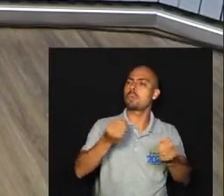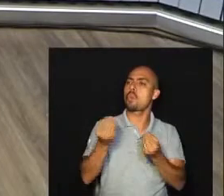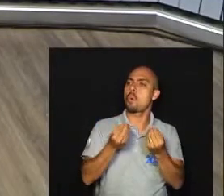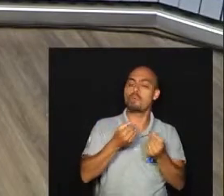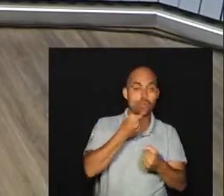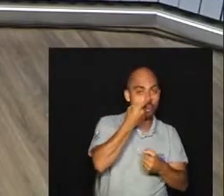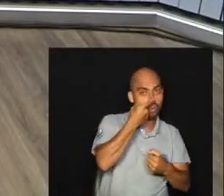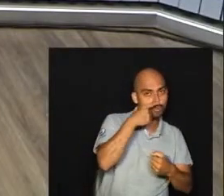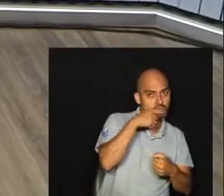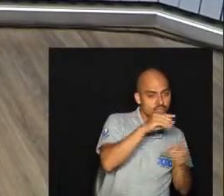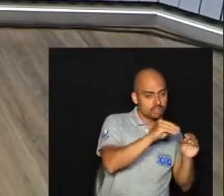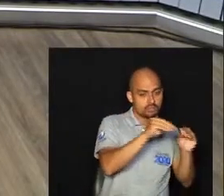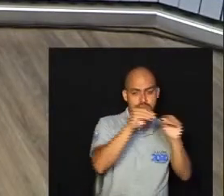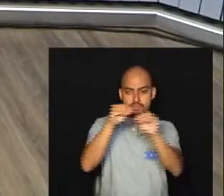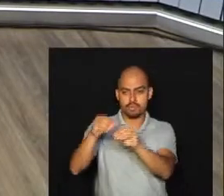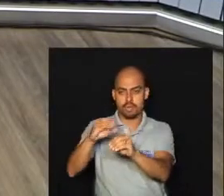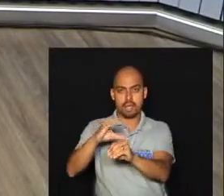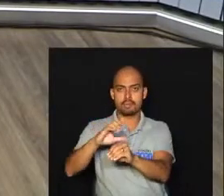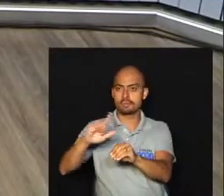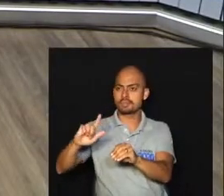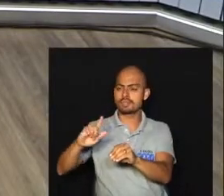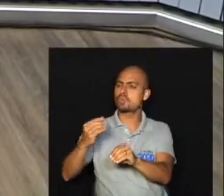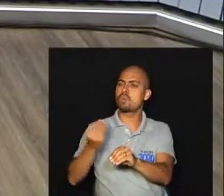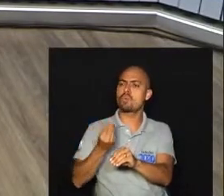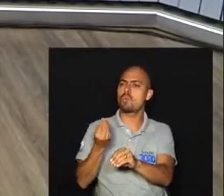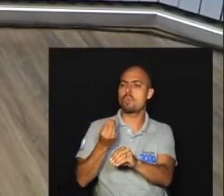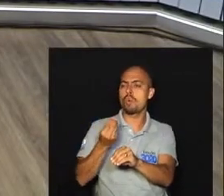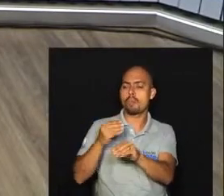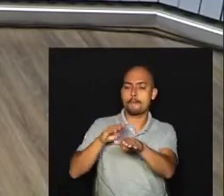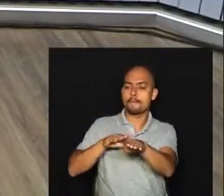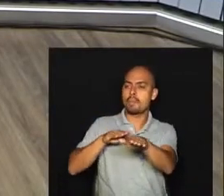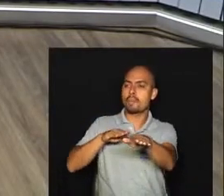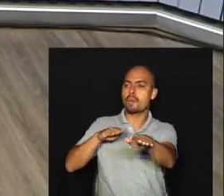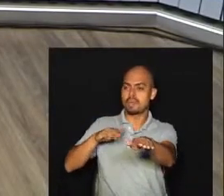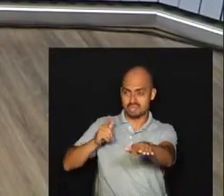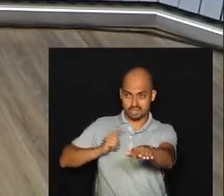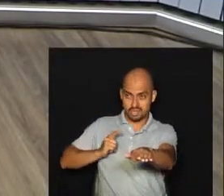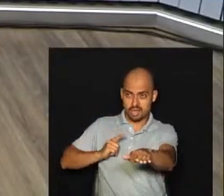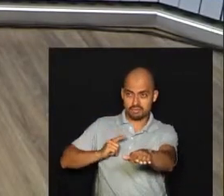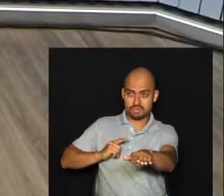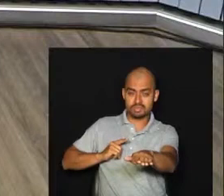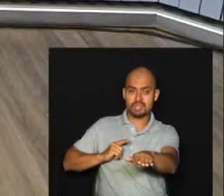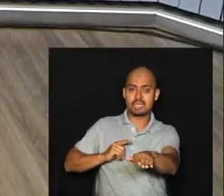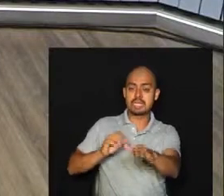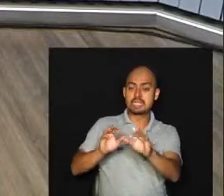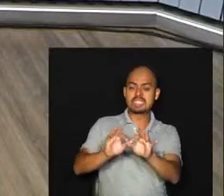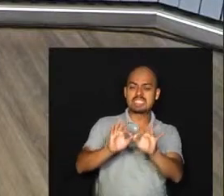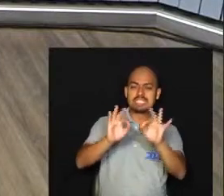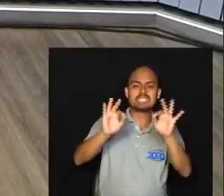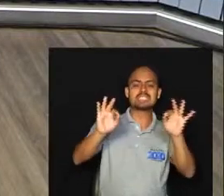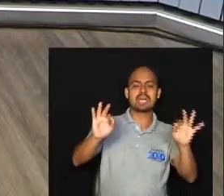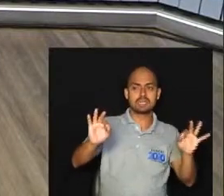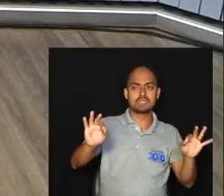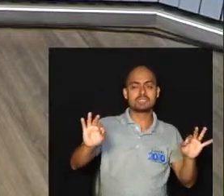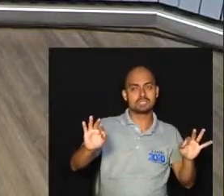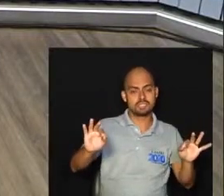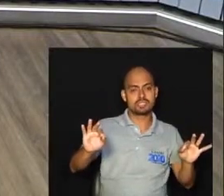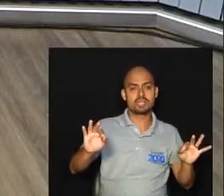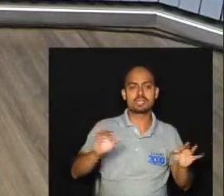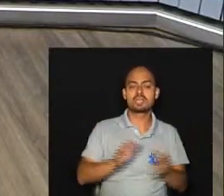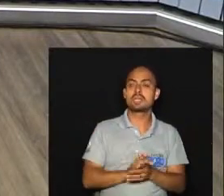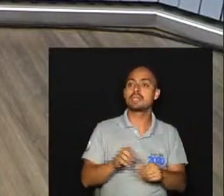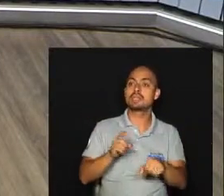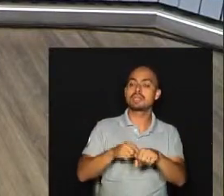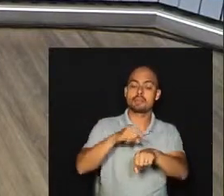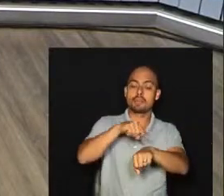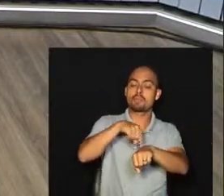Ouro Verde até o distrito do Campo Grande, já que existe uma distância considerável até aí? Quanto